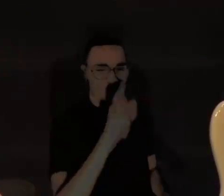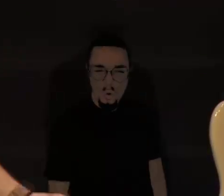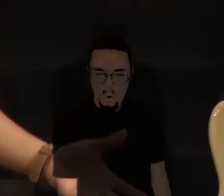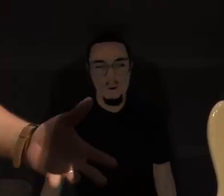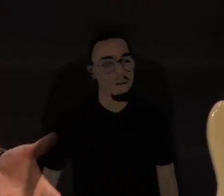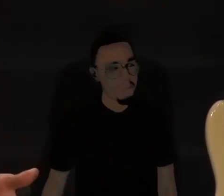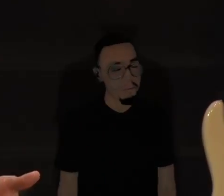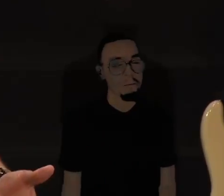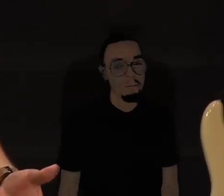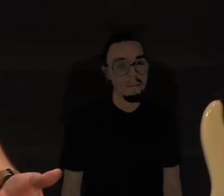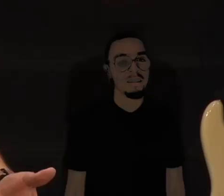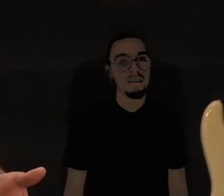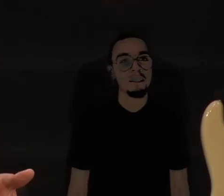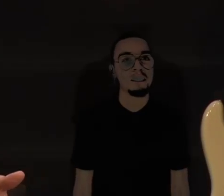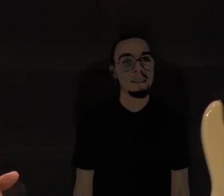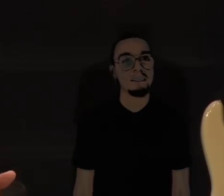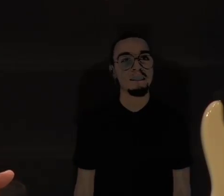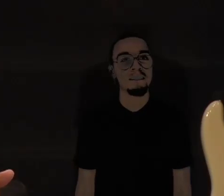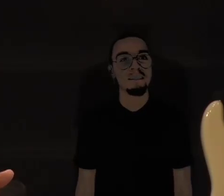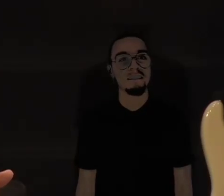você vence,